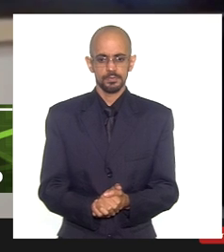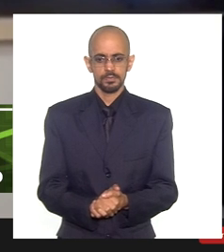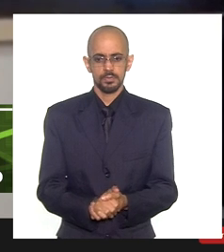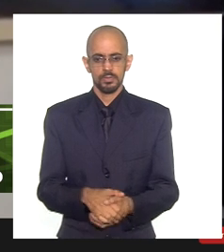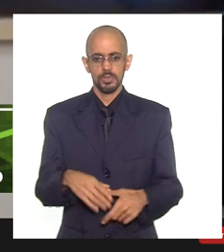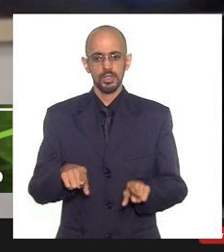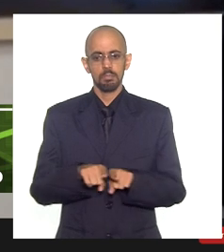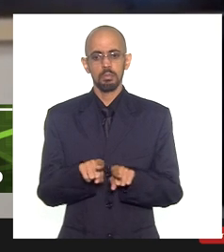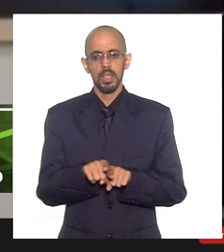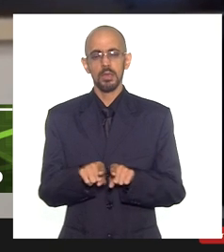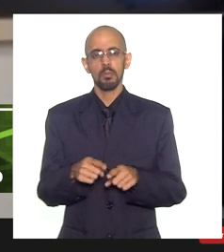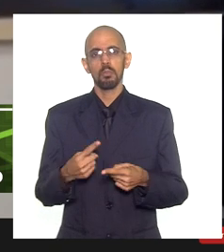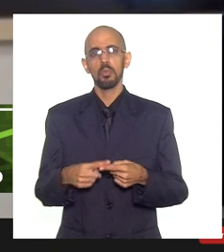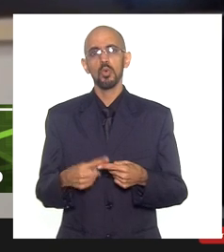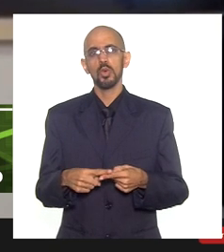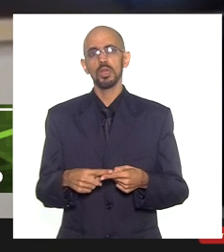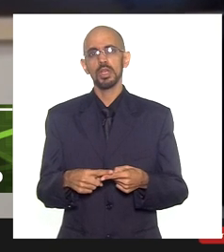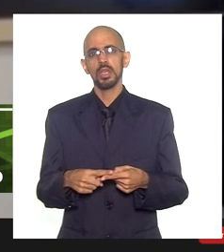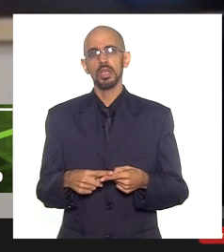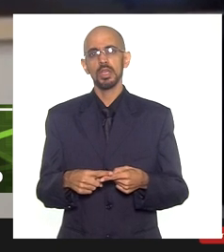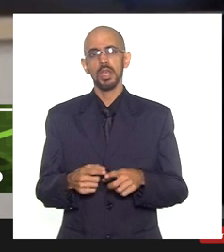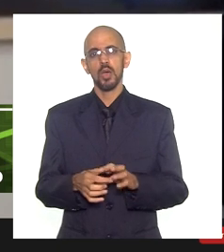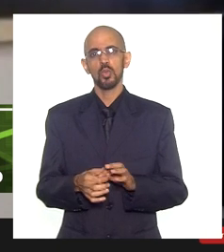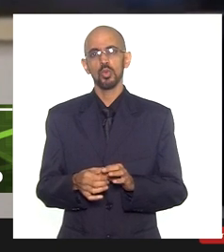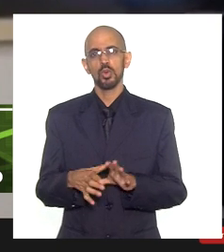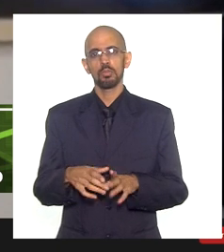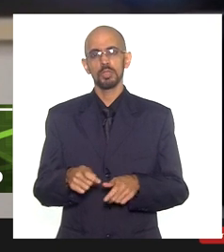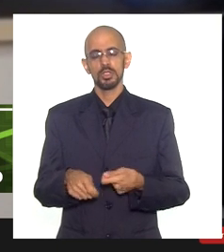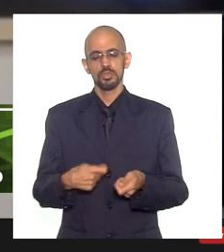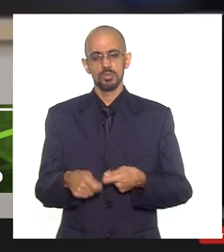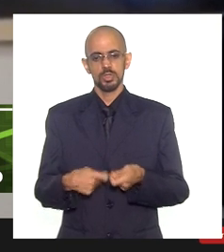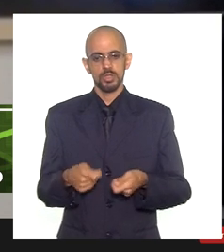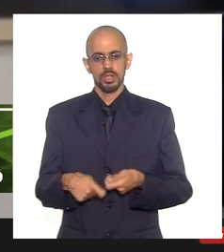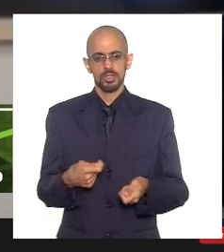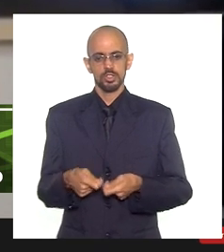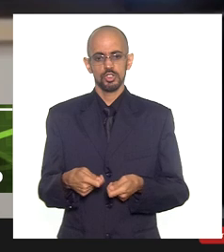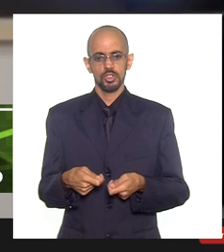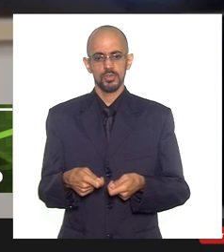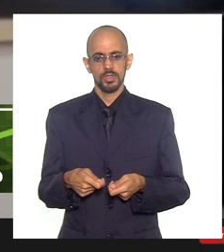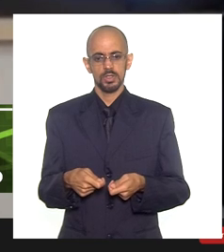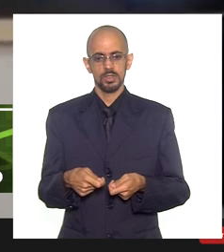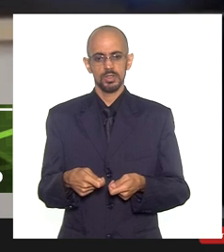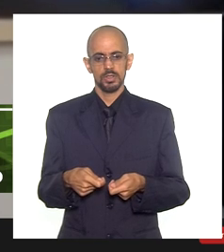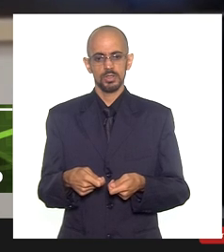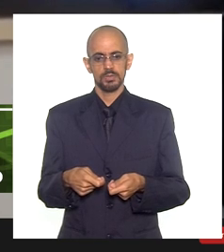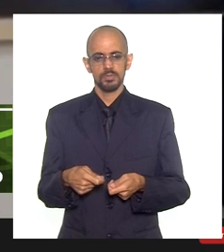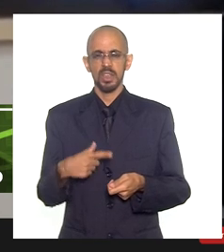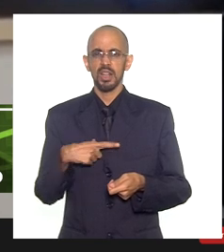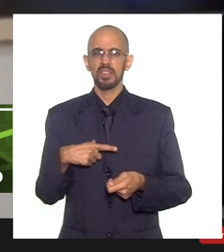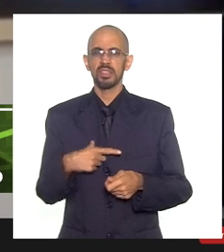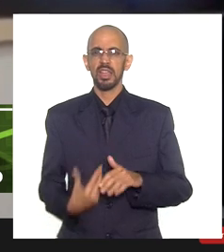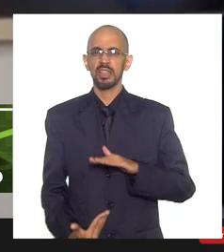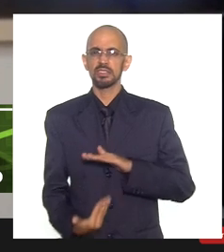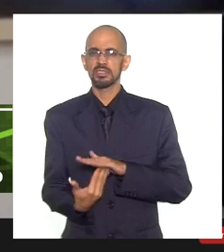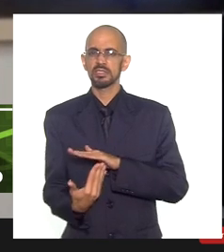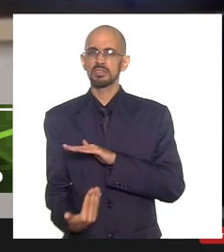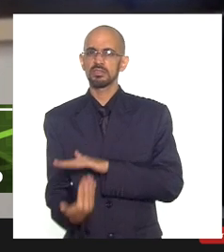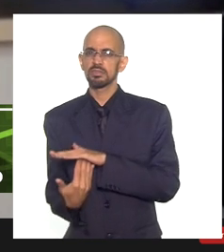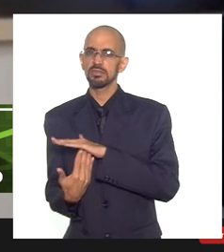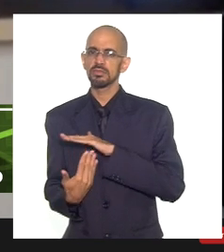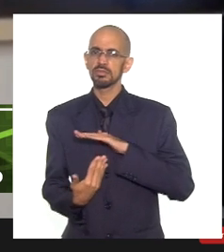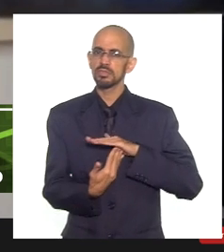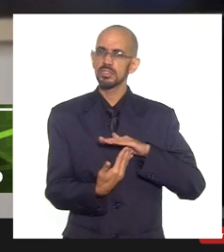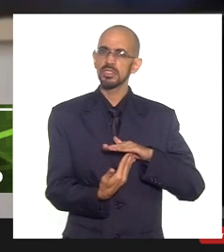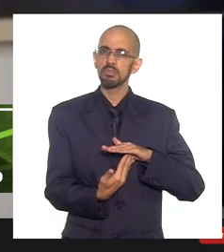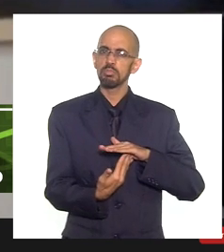por que que autonomia administrativa ela encontra esses limites que são às vezes limites